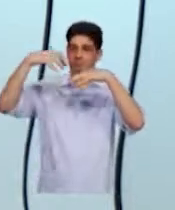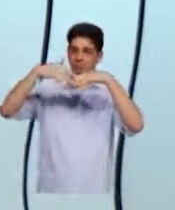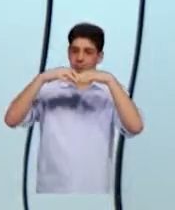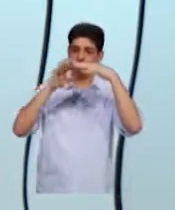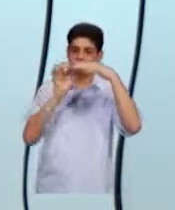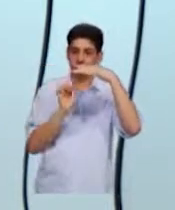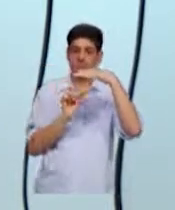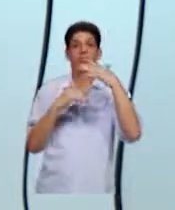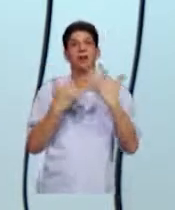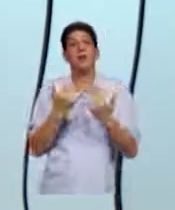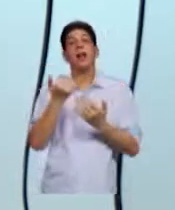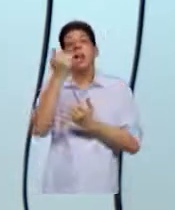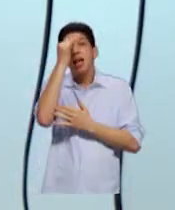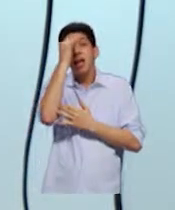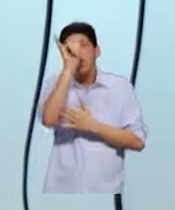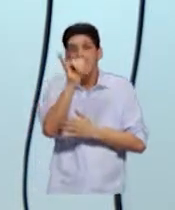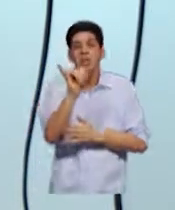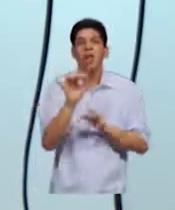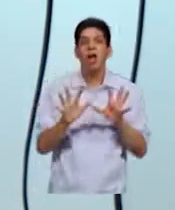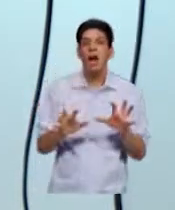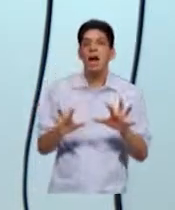câncer de pele,